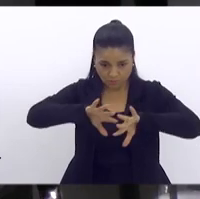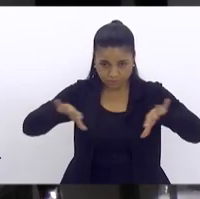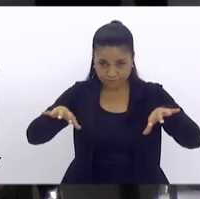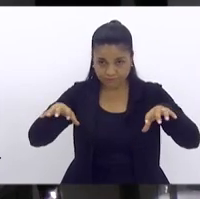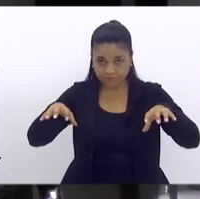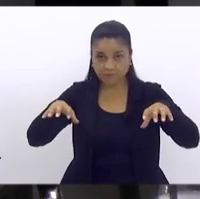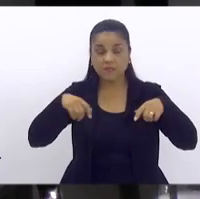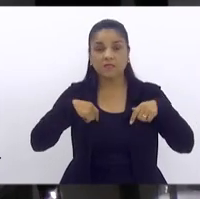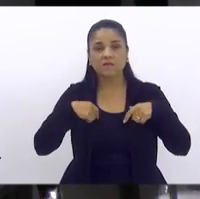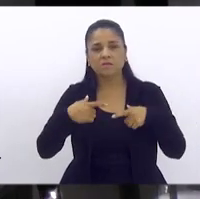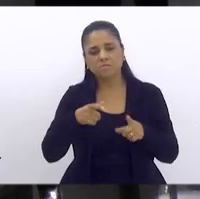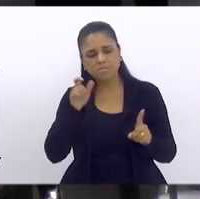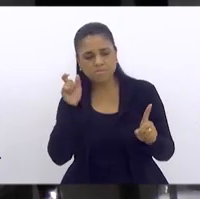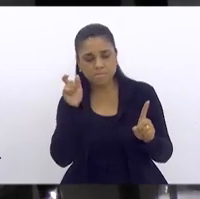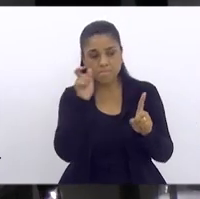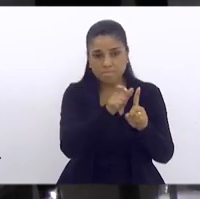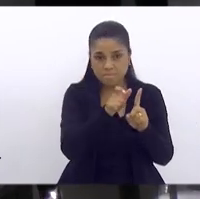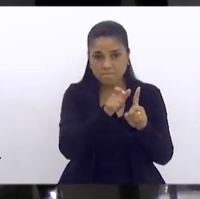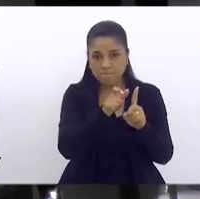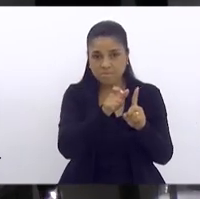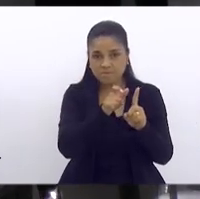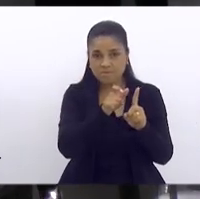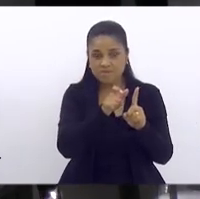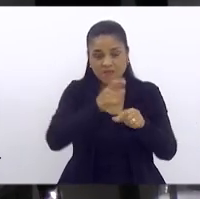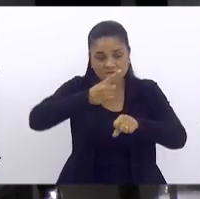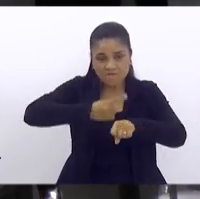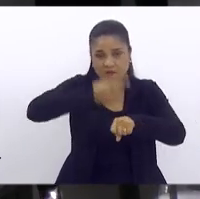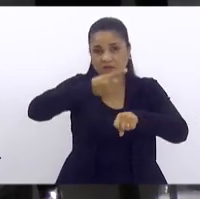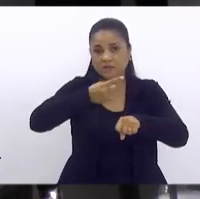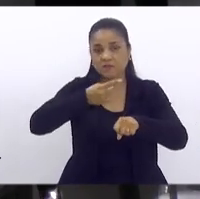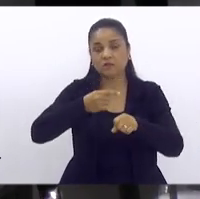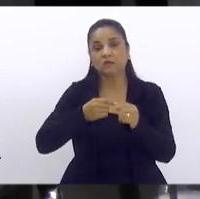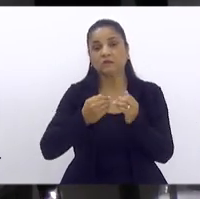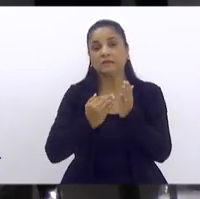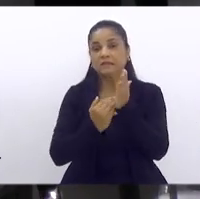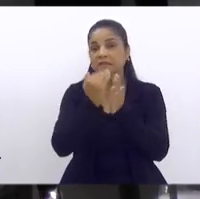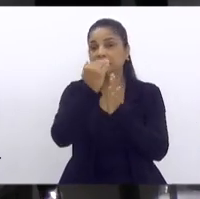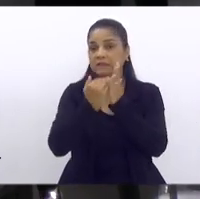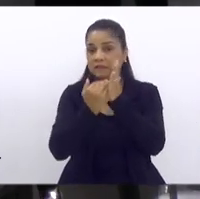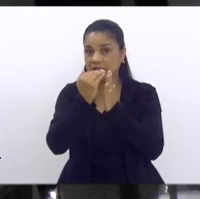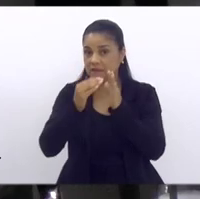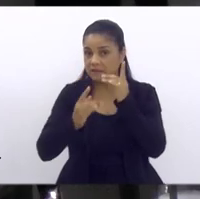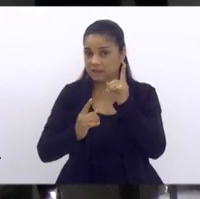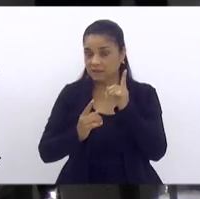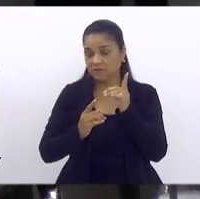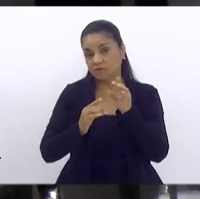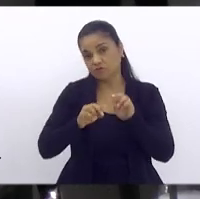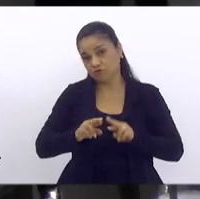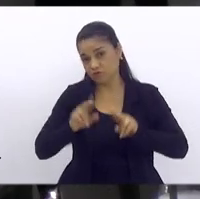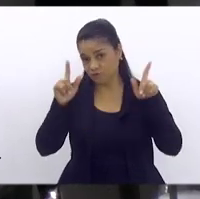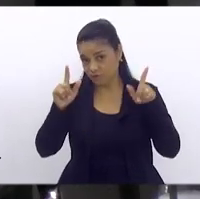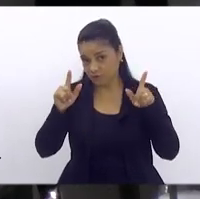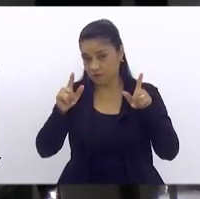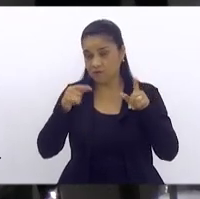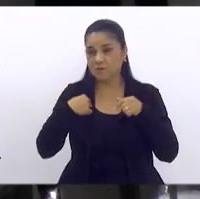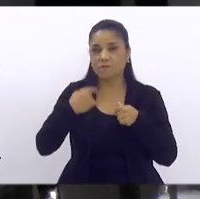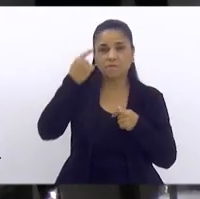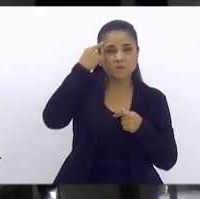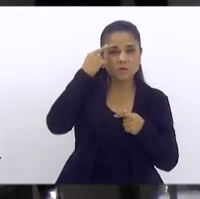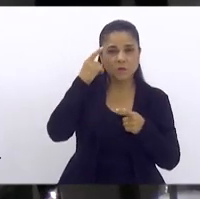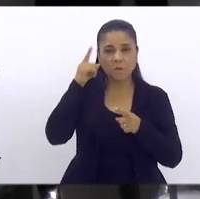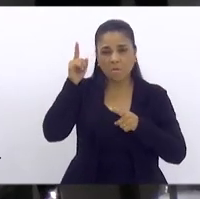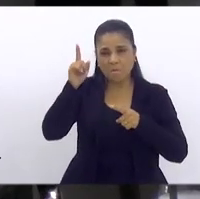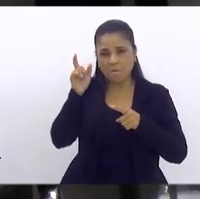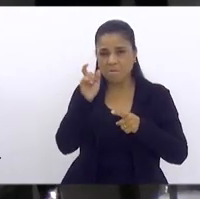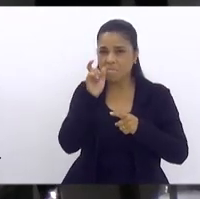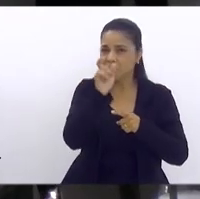que o insulto e a invalidação foram os principais níveis. Então, insulto aparecendo principalmente sob a forma de